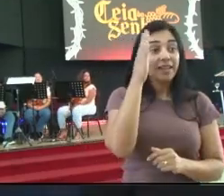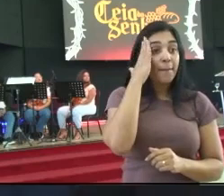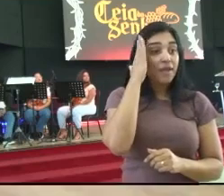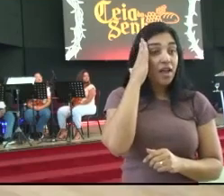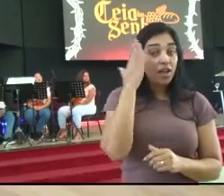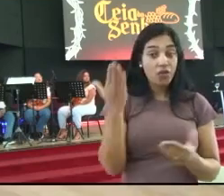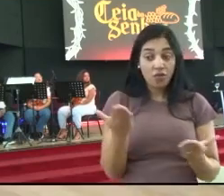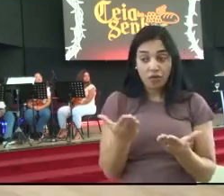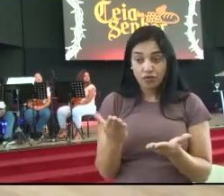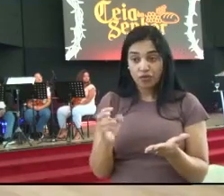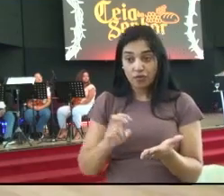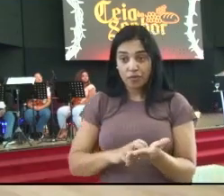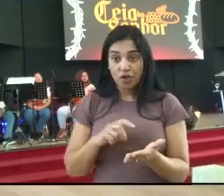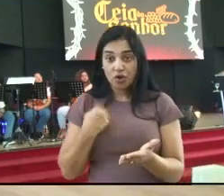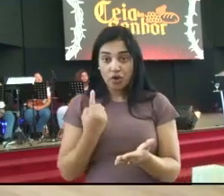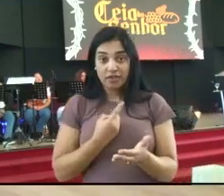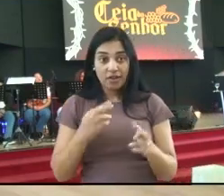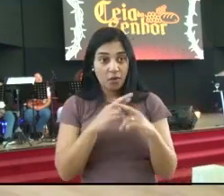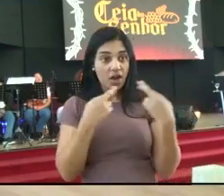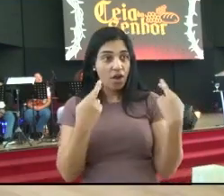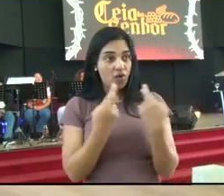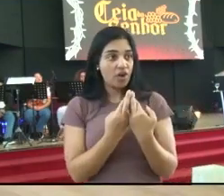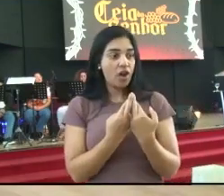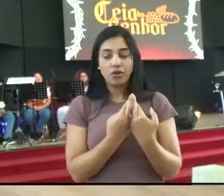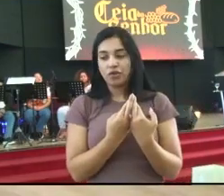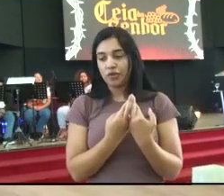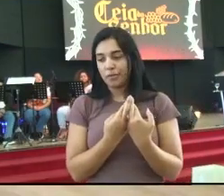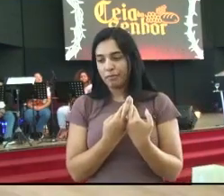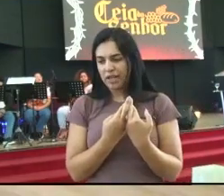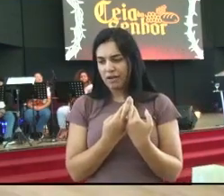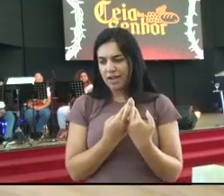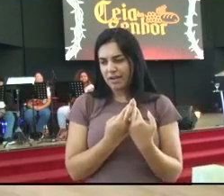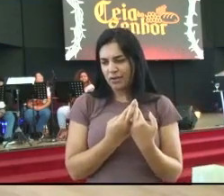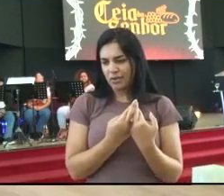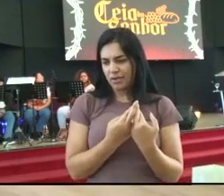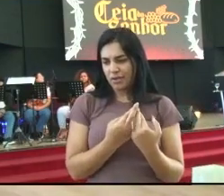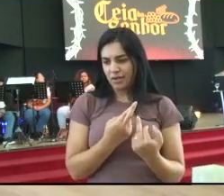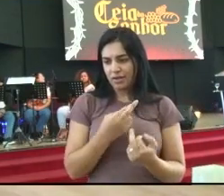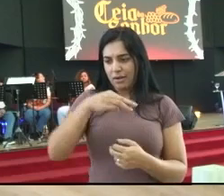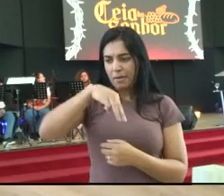que aqui esta manhã nós estamos numa reunião de milionários?